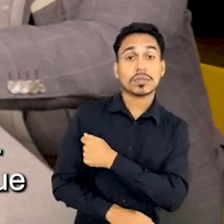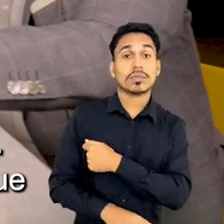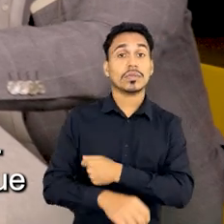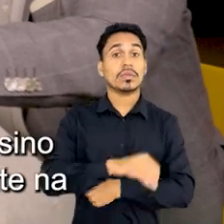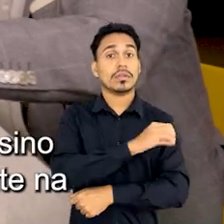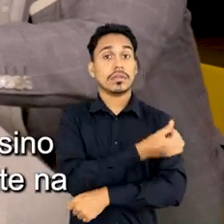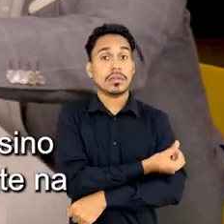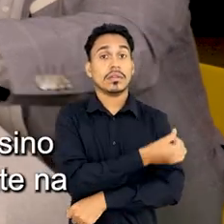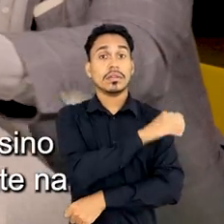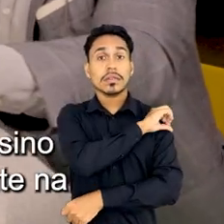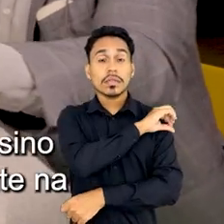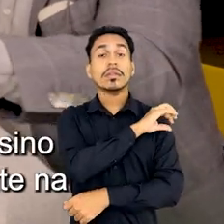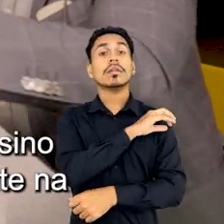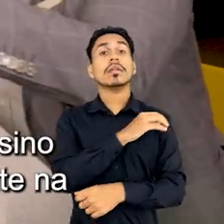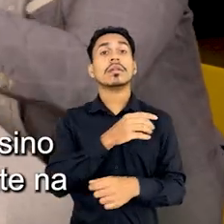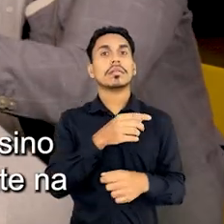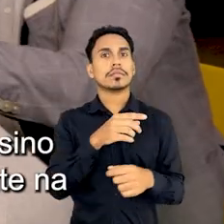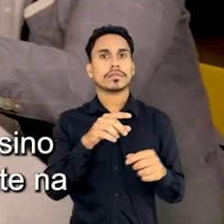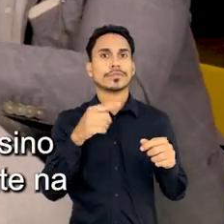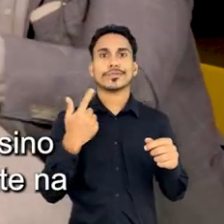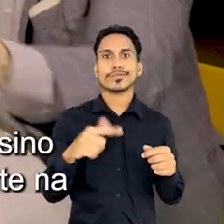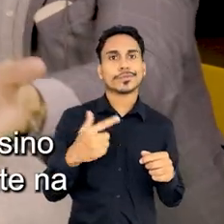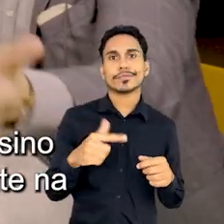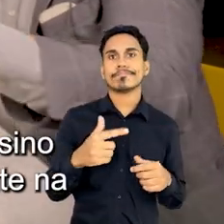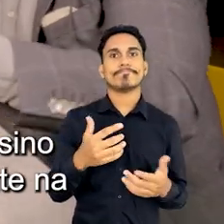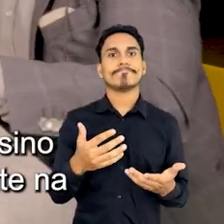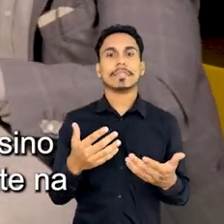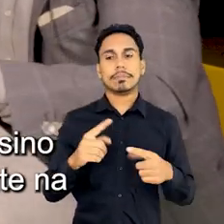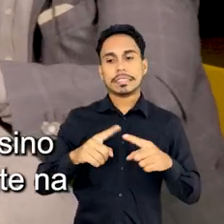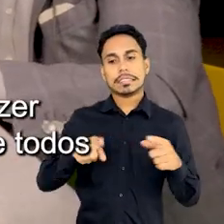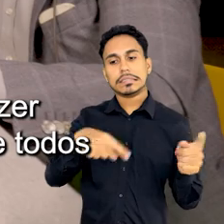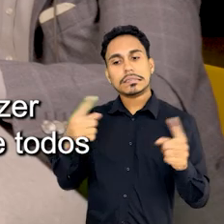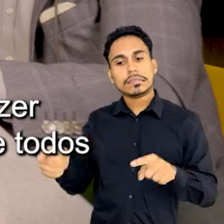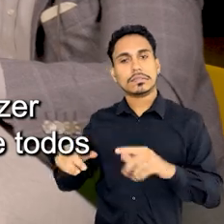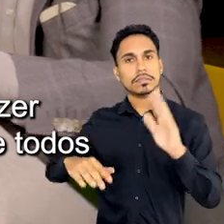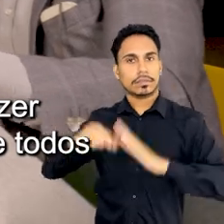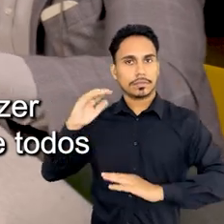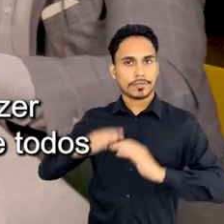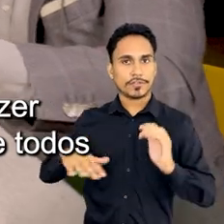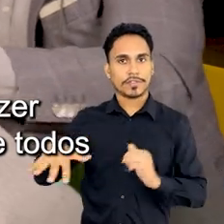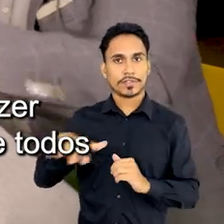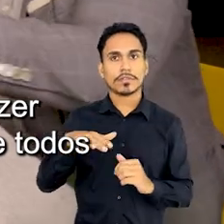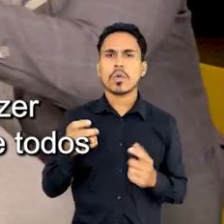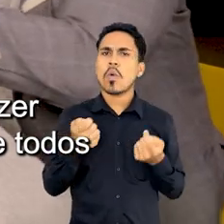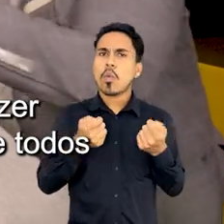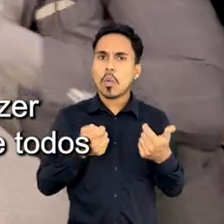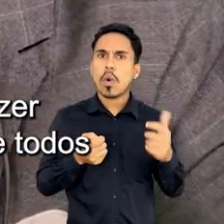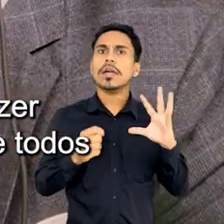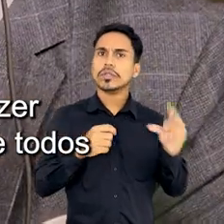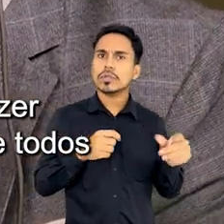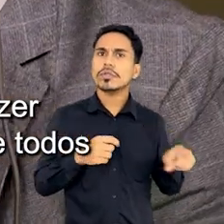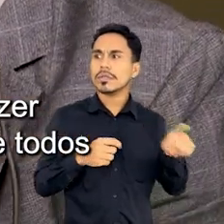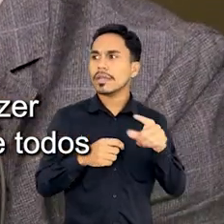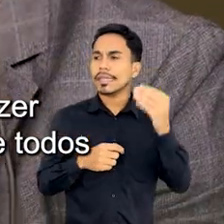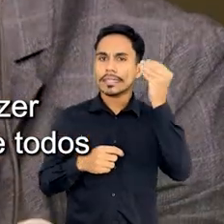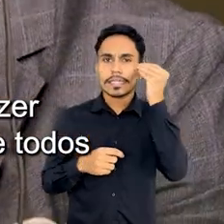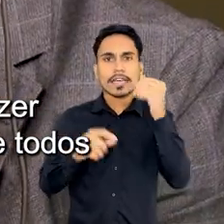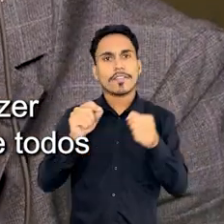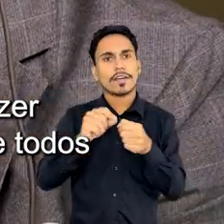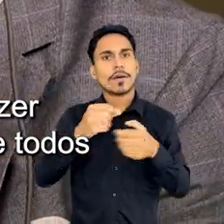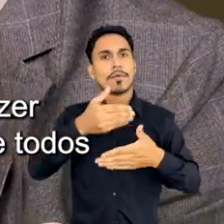fundamental que era com a prefeitura porque a gente não tem sido fundamental de fazer parte profissionalizante na nossa instituição quase todos tentaram fazer o EJA